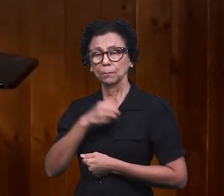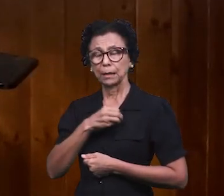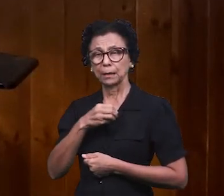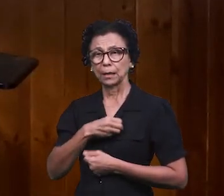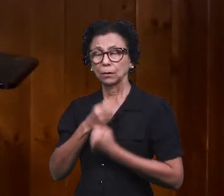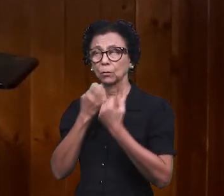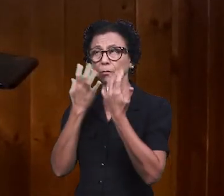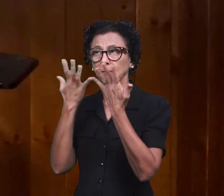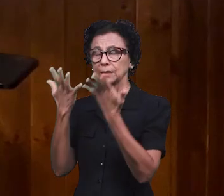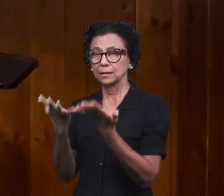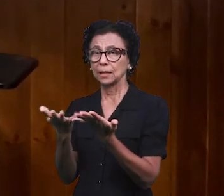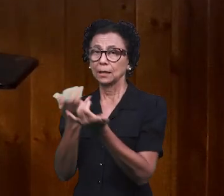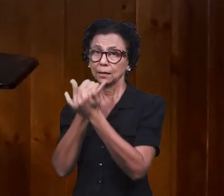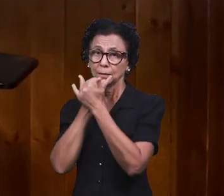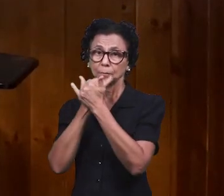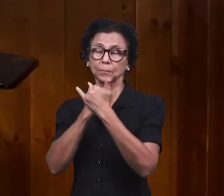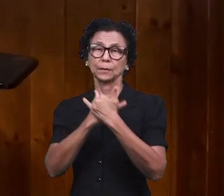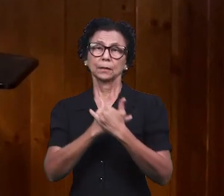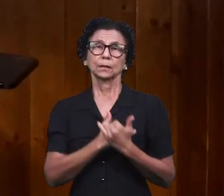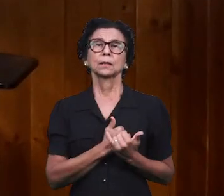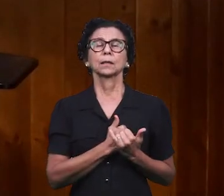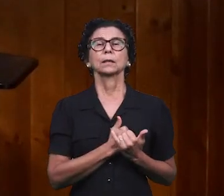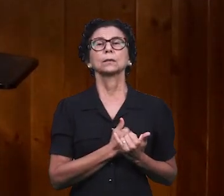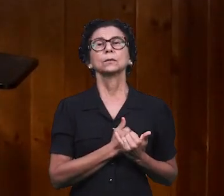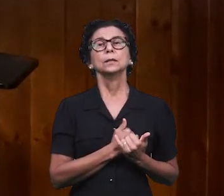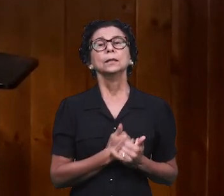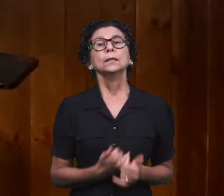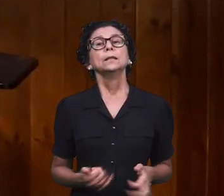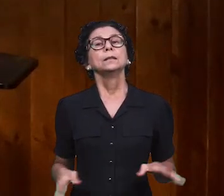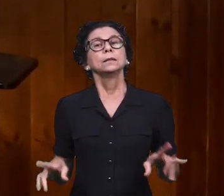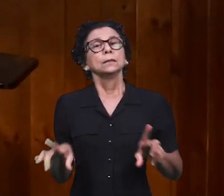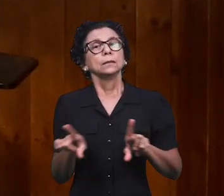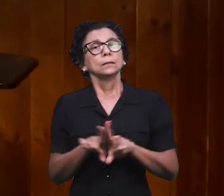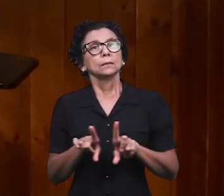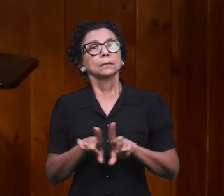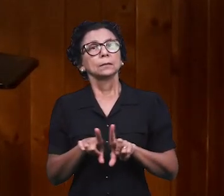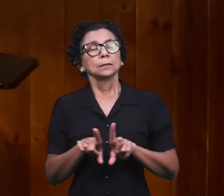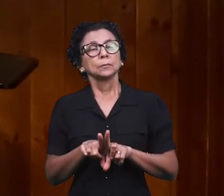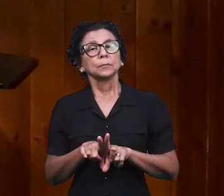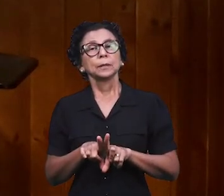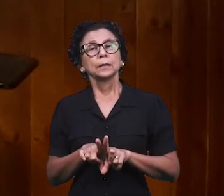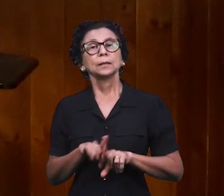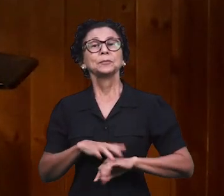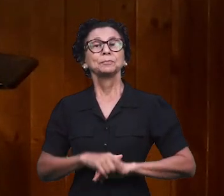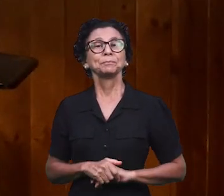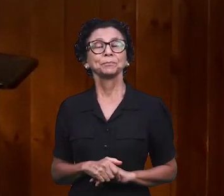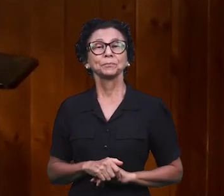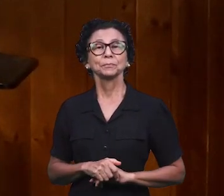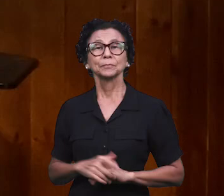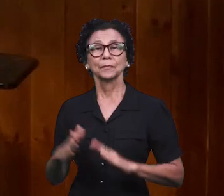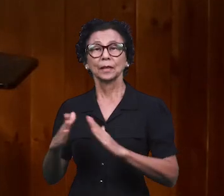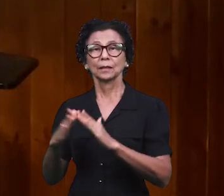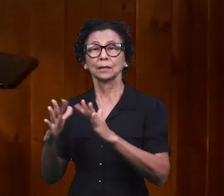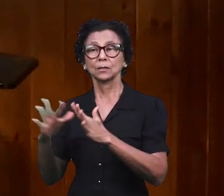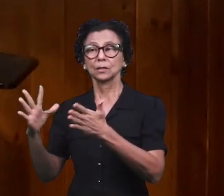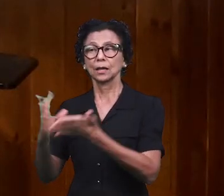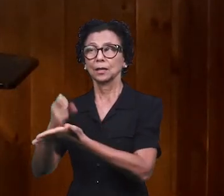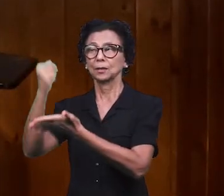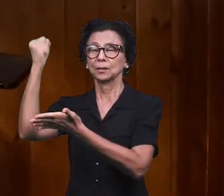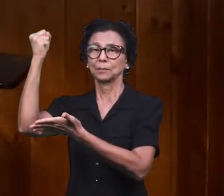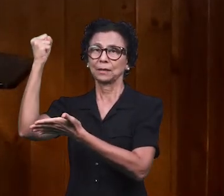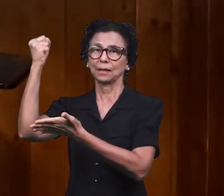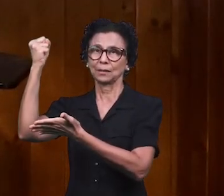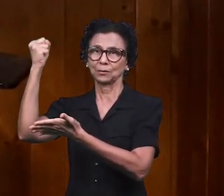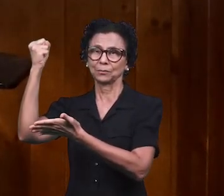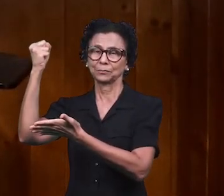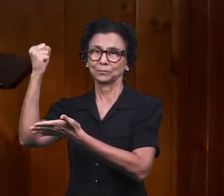pecados. E fala para nós, a expiação nossa é o arrebatamento da igreja, o início da eternidade para